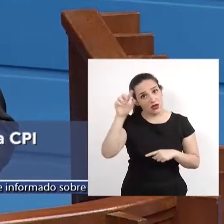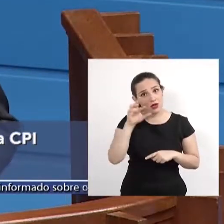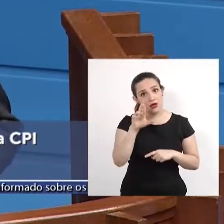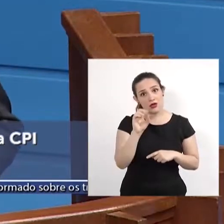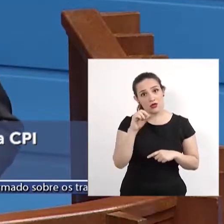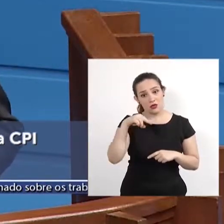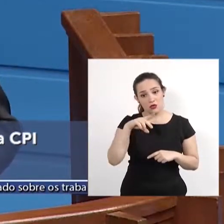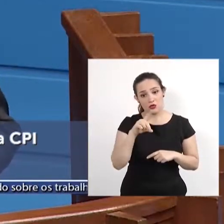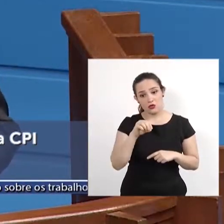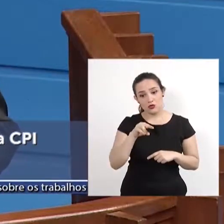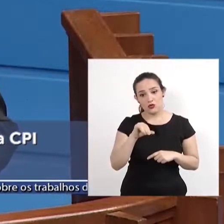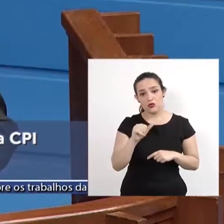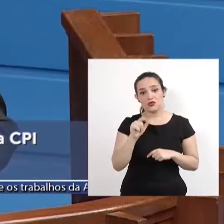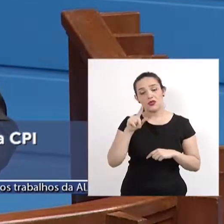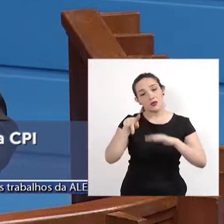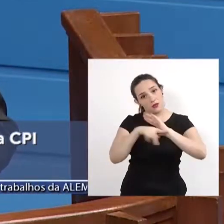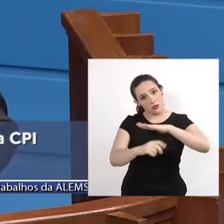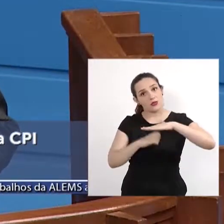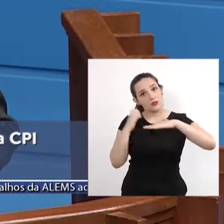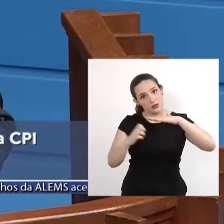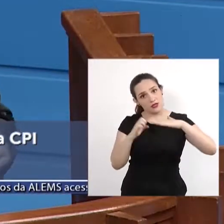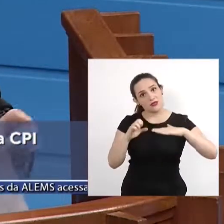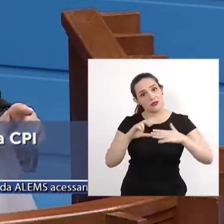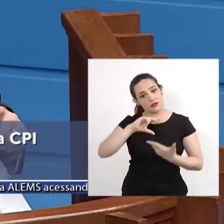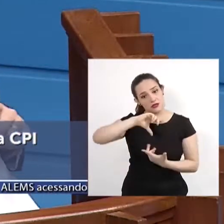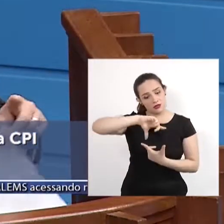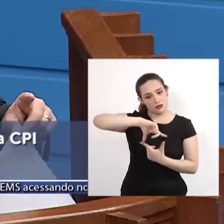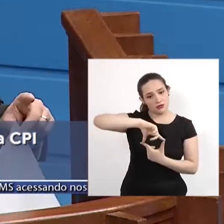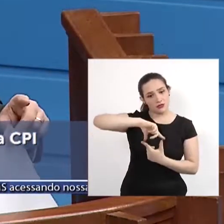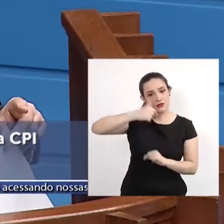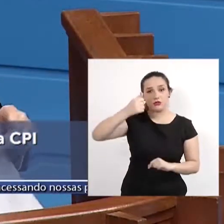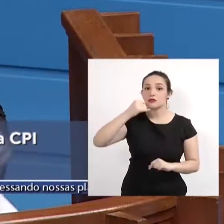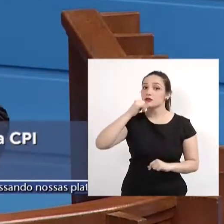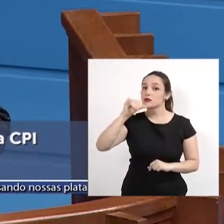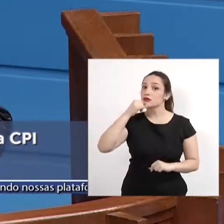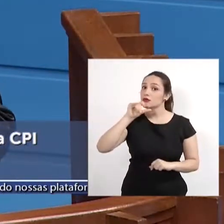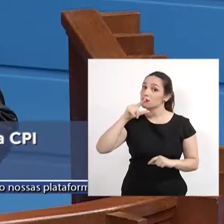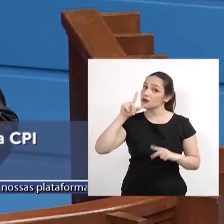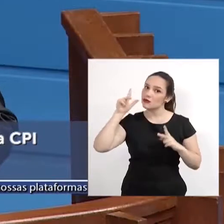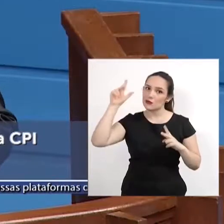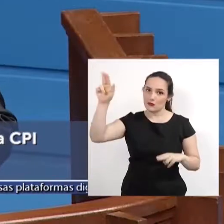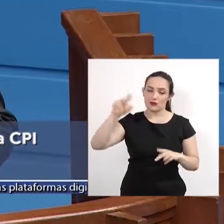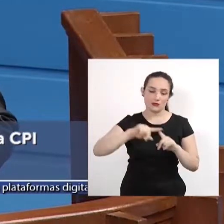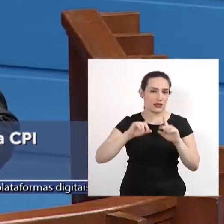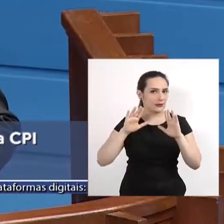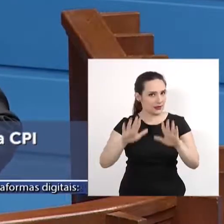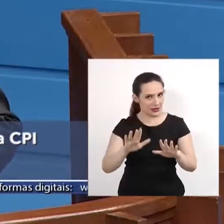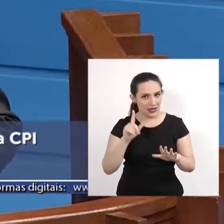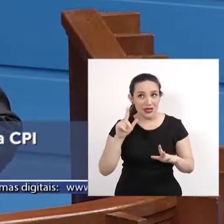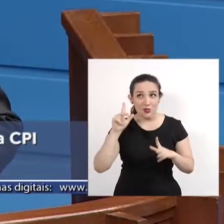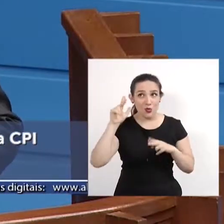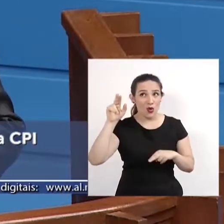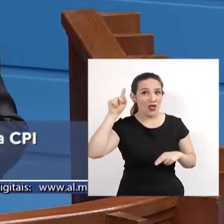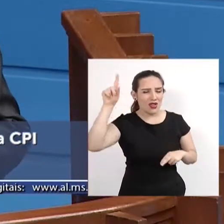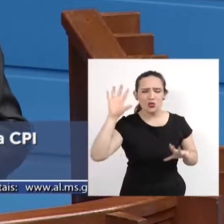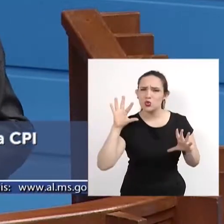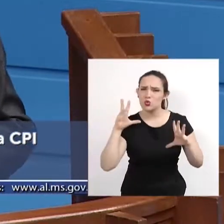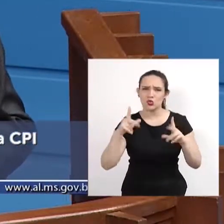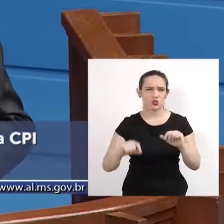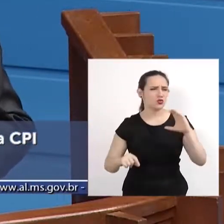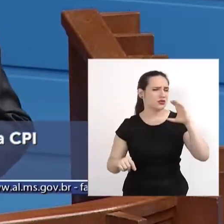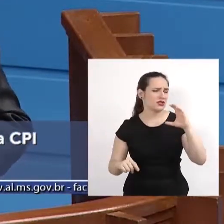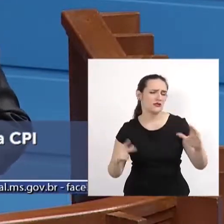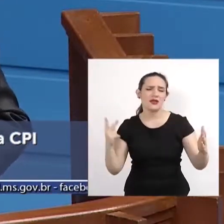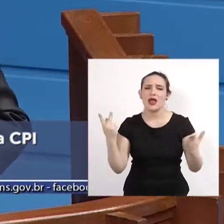é servido pela Energisa. Não estamos dizendo que os mesmos fatos que vamos encontrar aqui